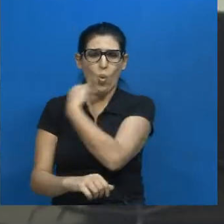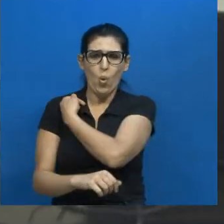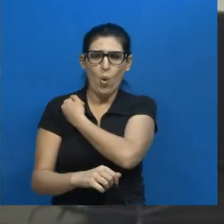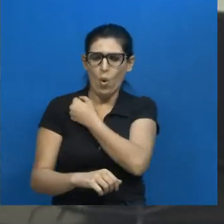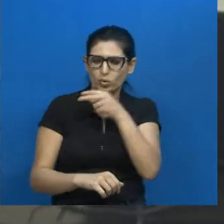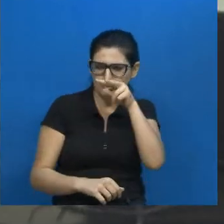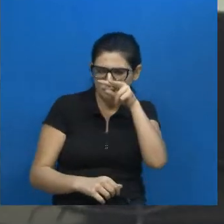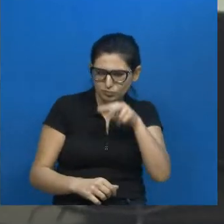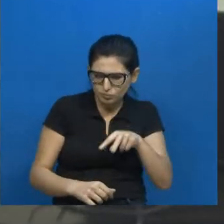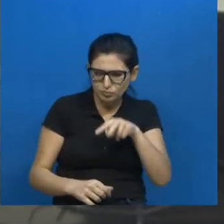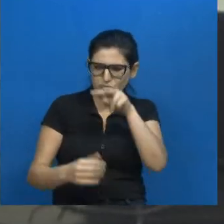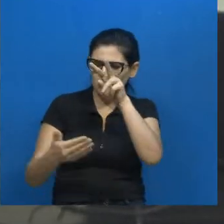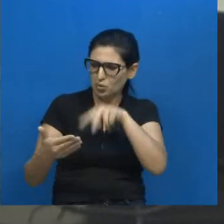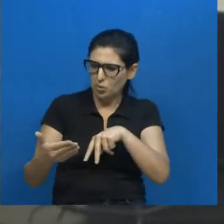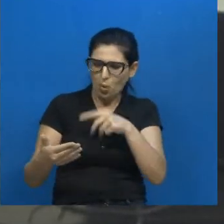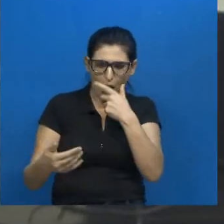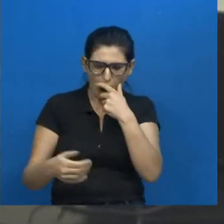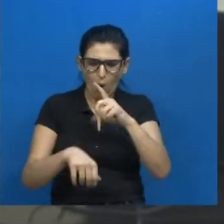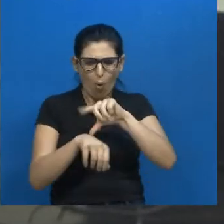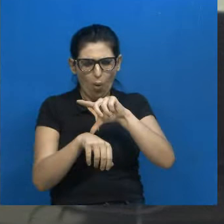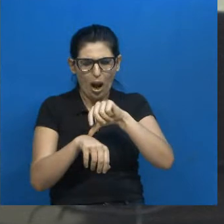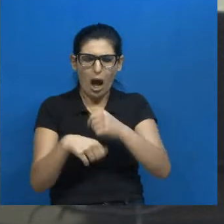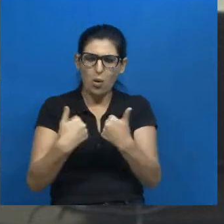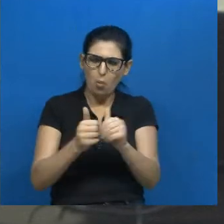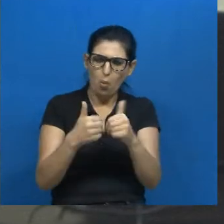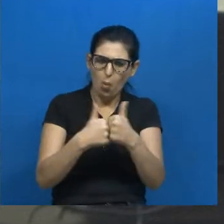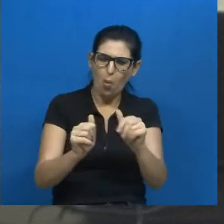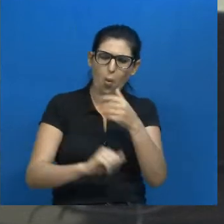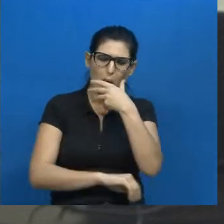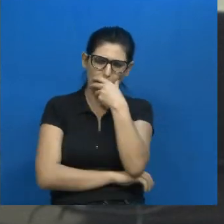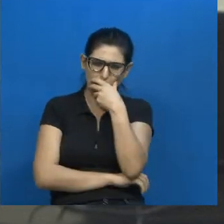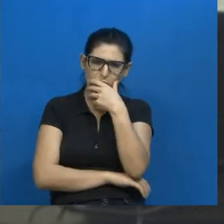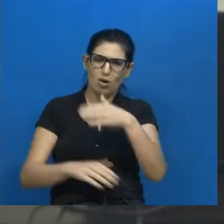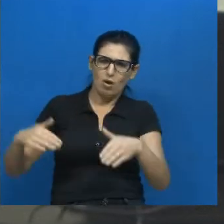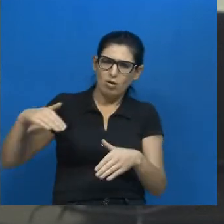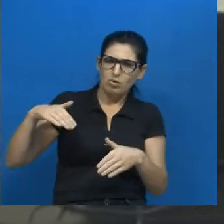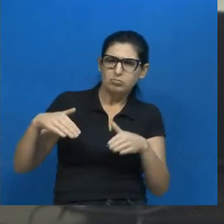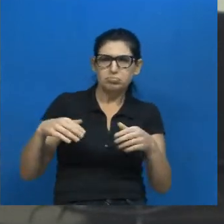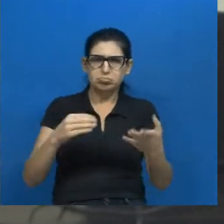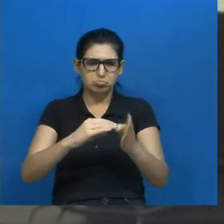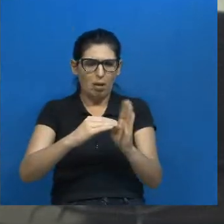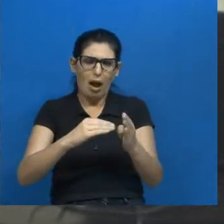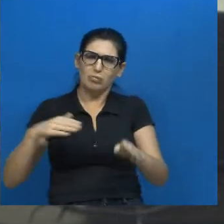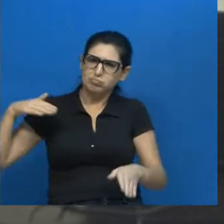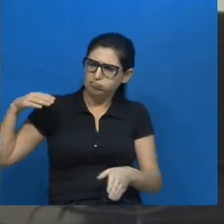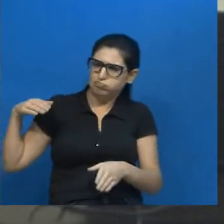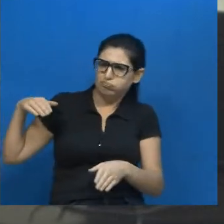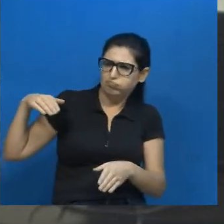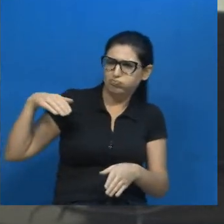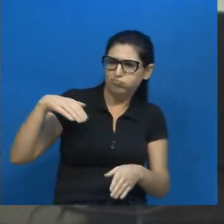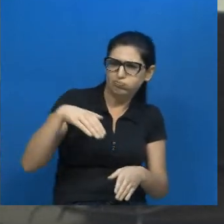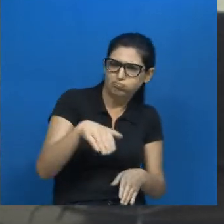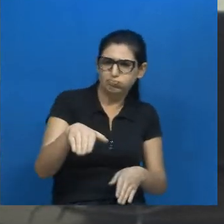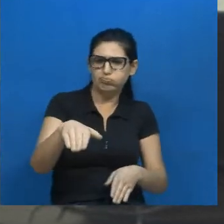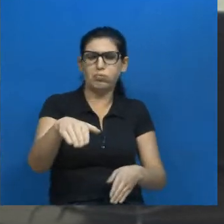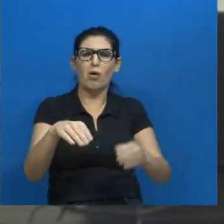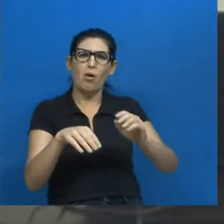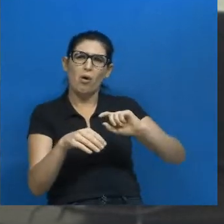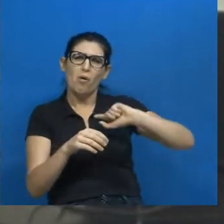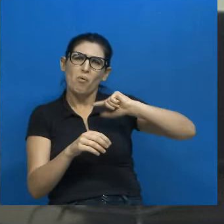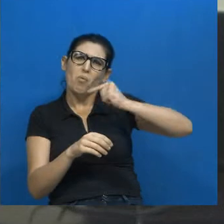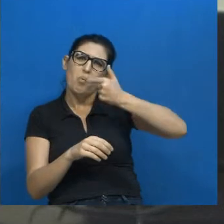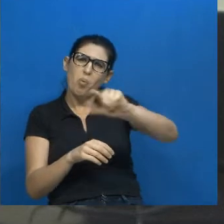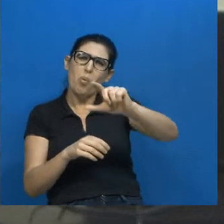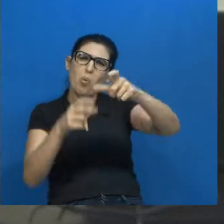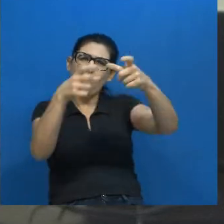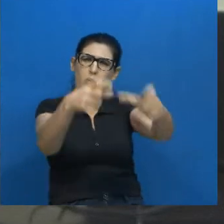e com esse modelo de você fazer o ônibus, sai de um bairro, de uma extremidade da cidade, vai para o bairro de uma outra extremidade